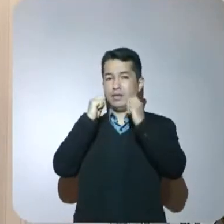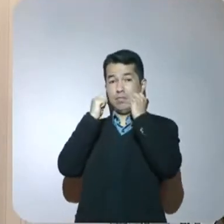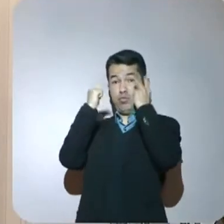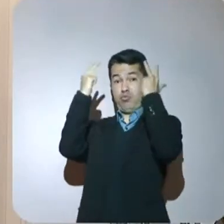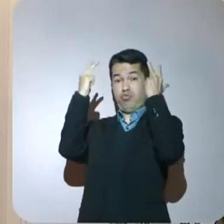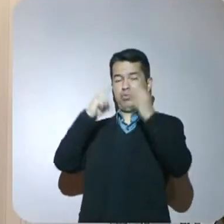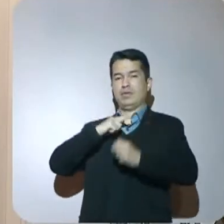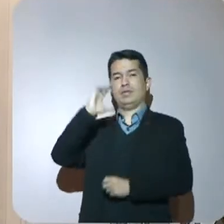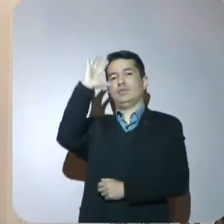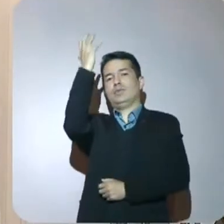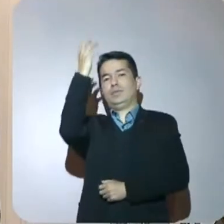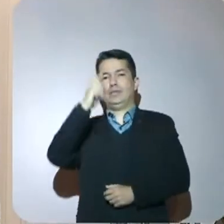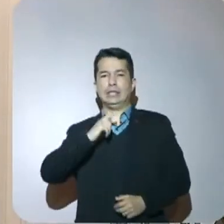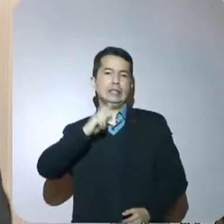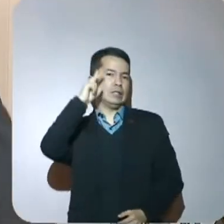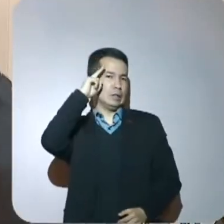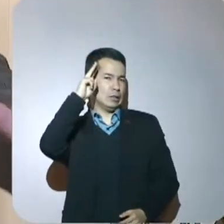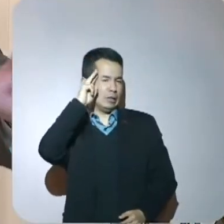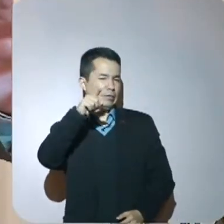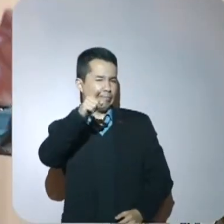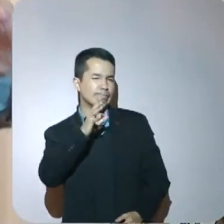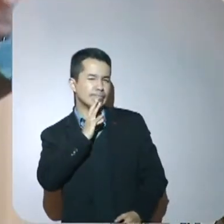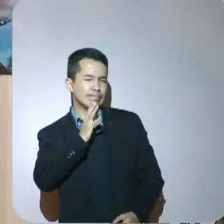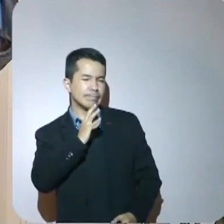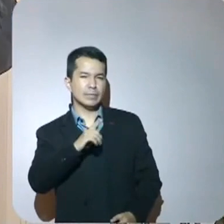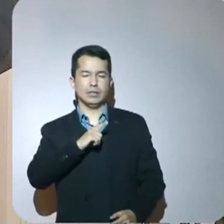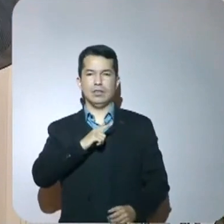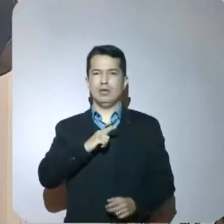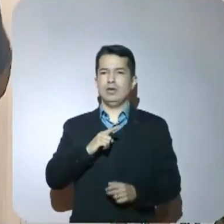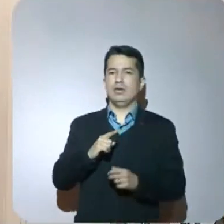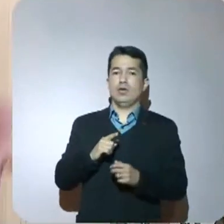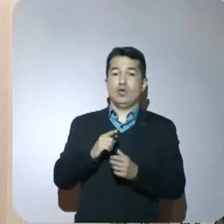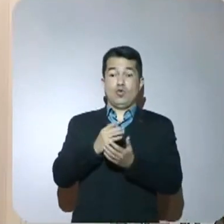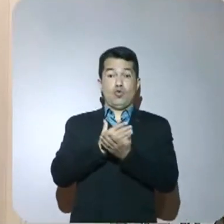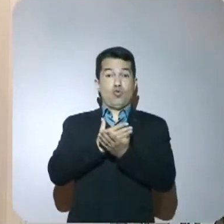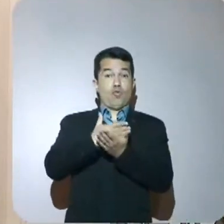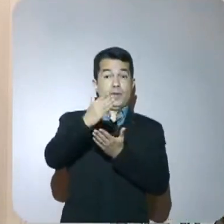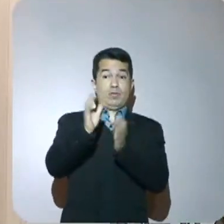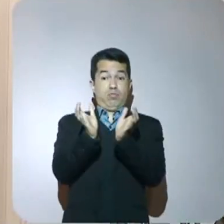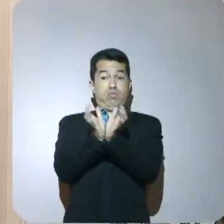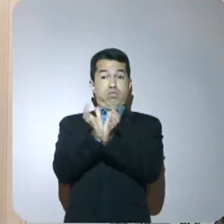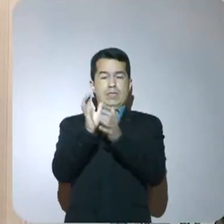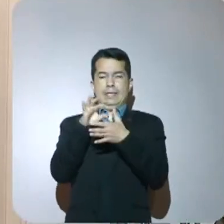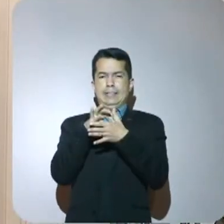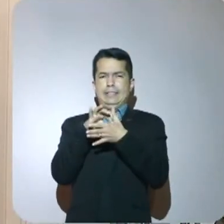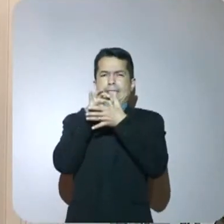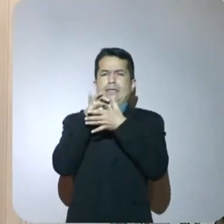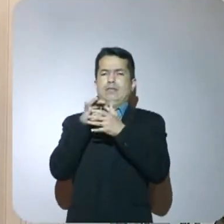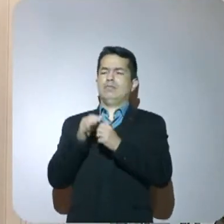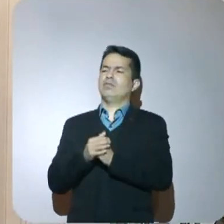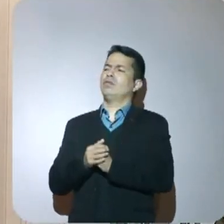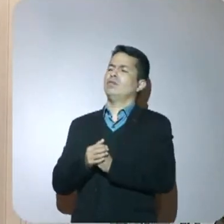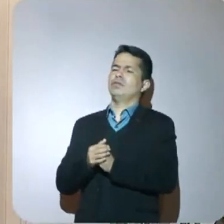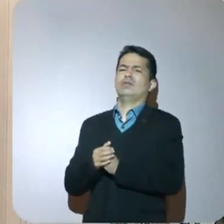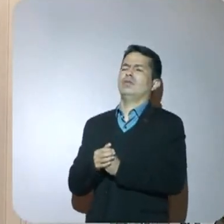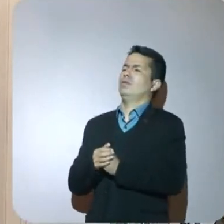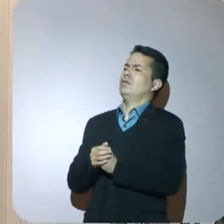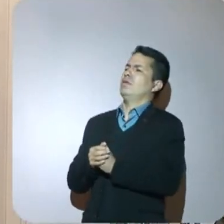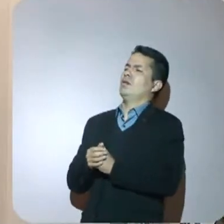lá a gente vai ver na história lá que se levantaram alguns líderes e começaram a dizer: quem disse